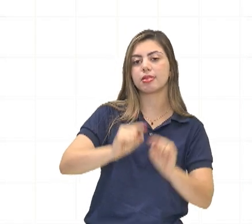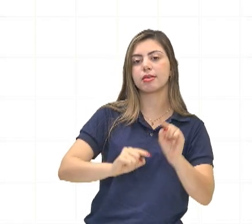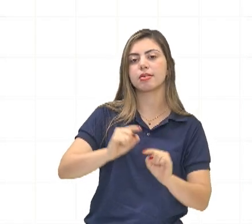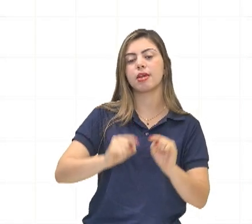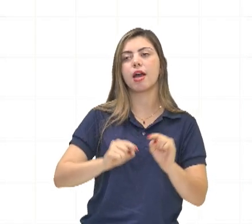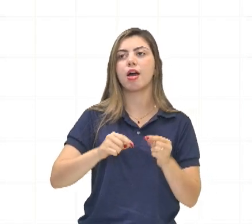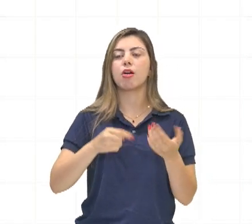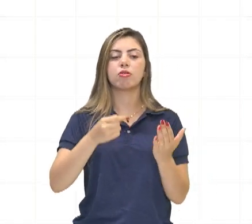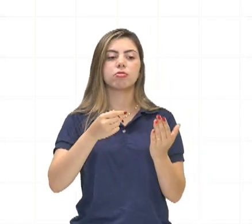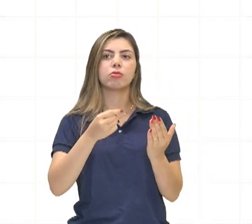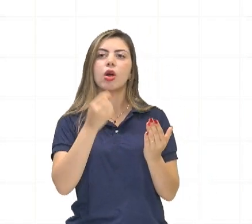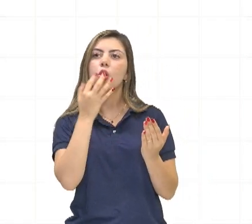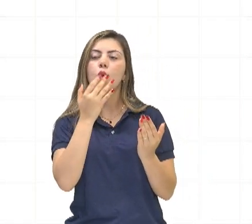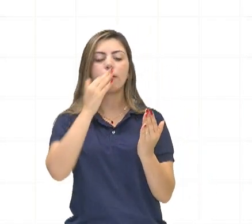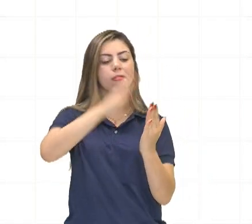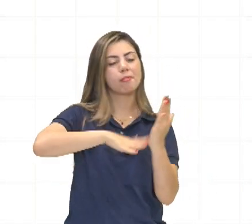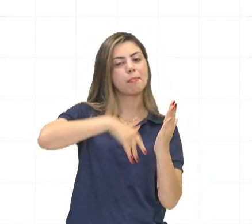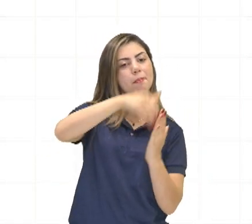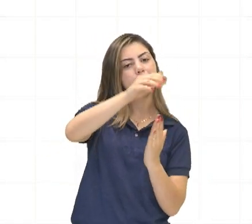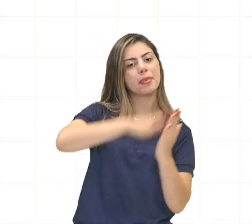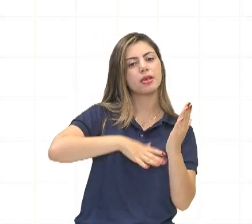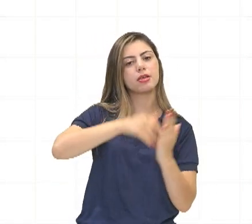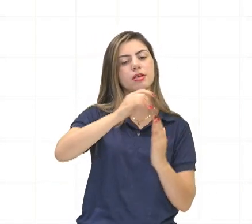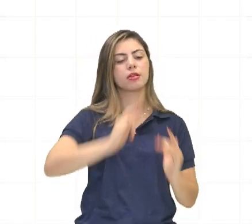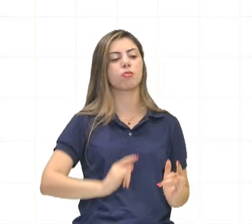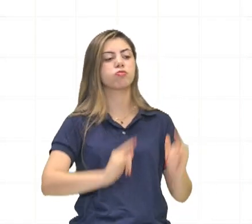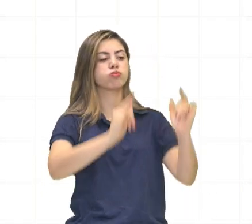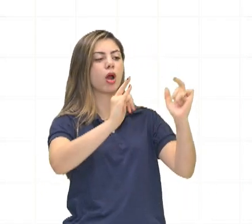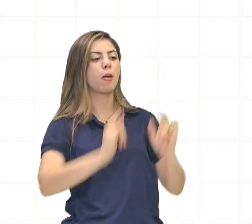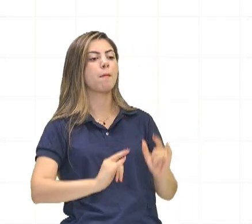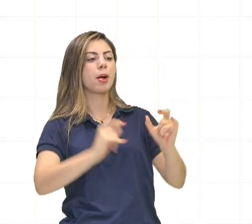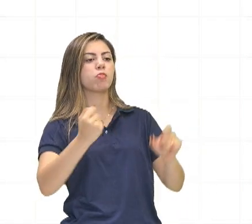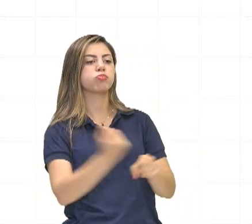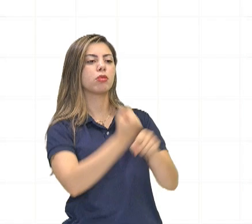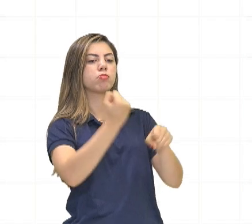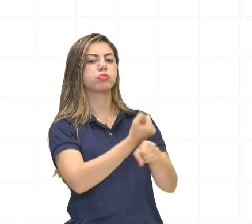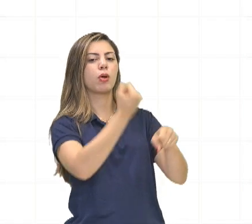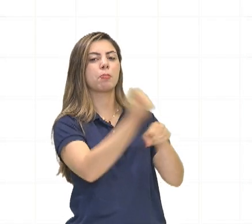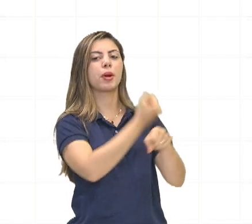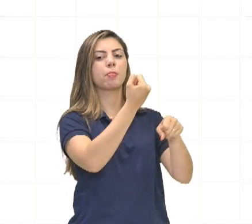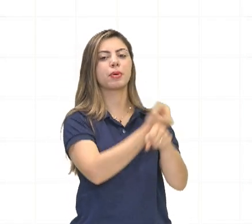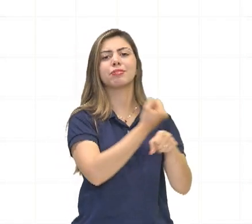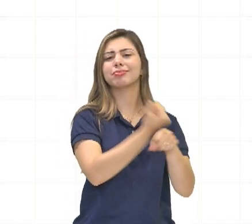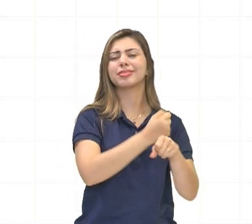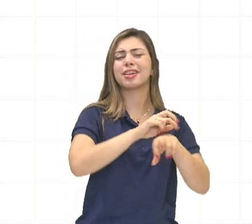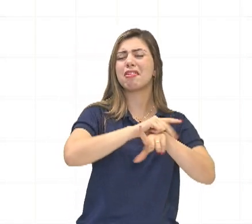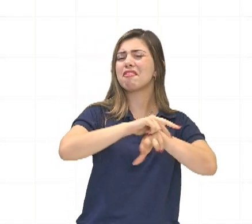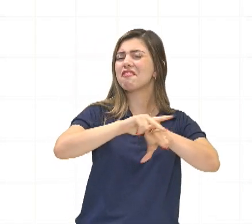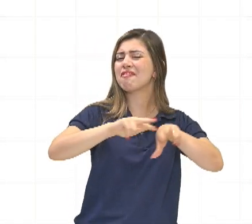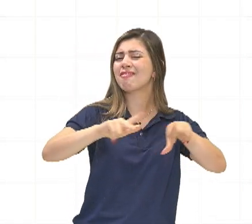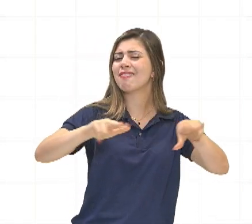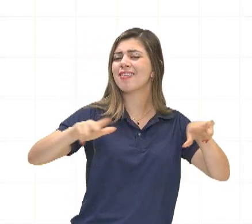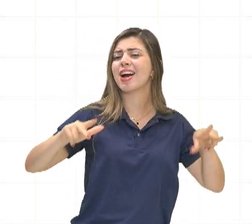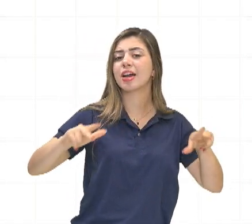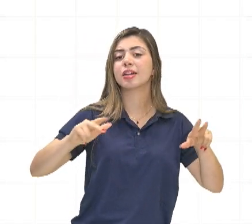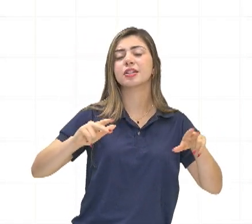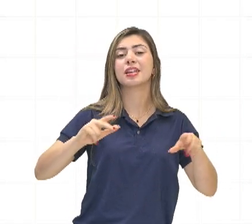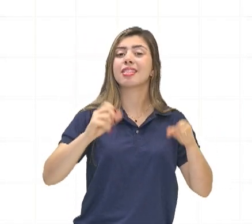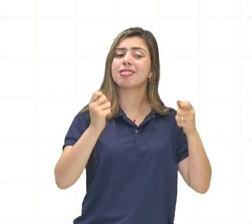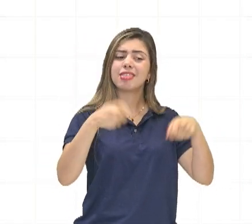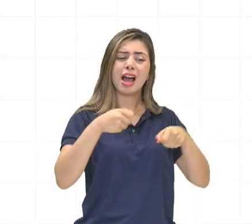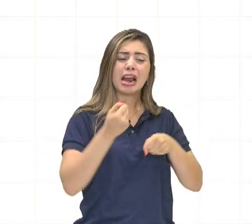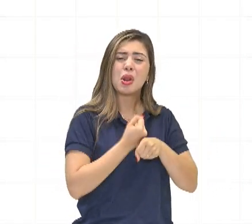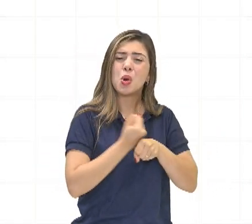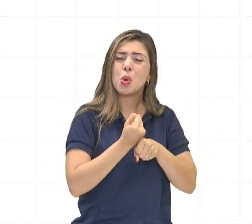telas, constroem edifícios e fazem muitas outras coisas que podem durar por milhares